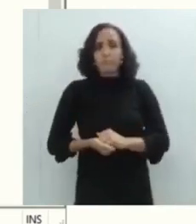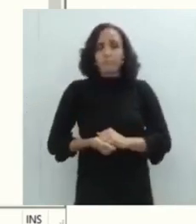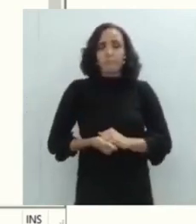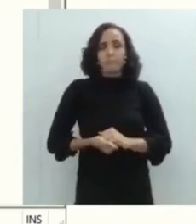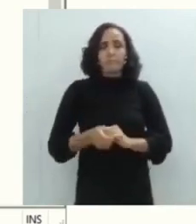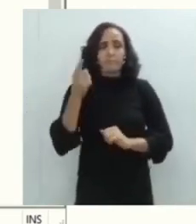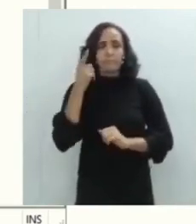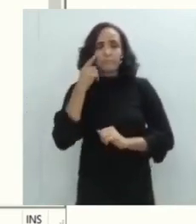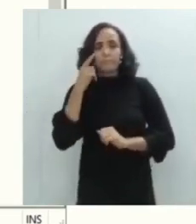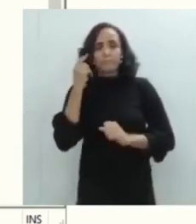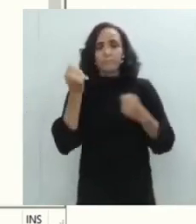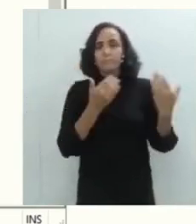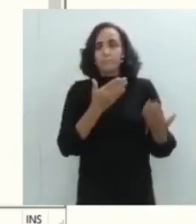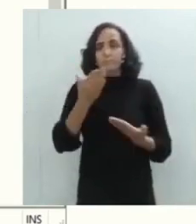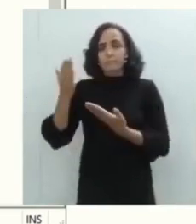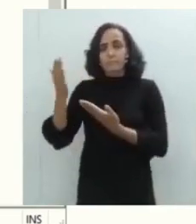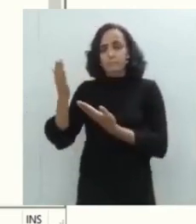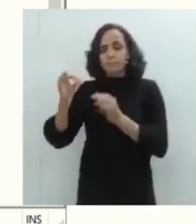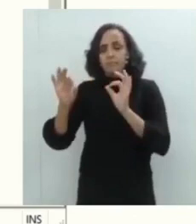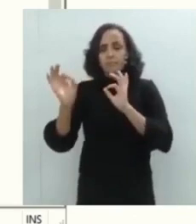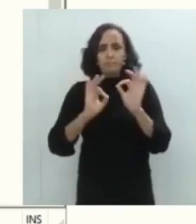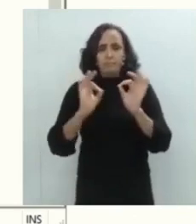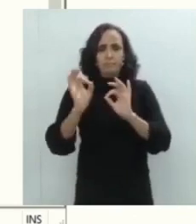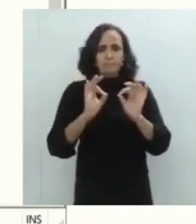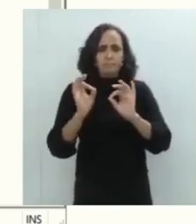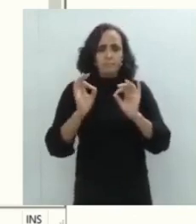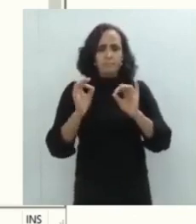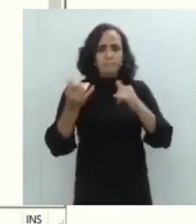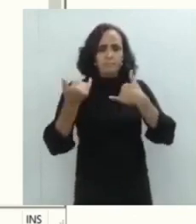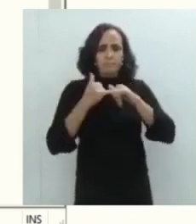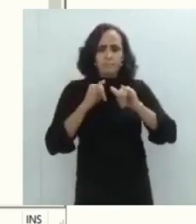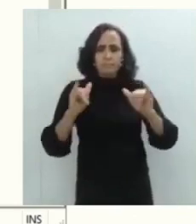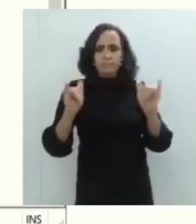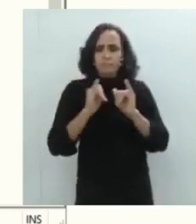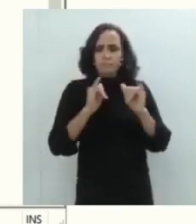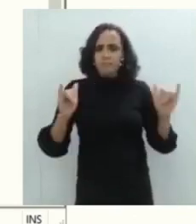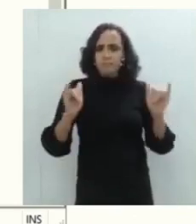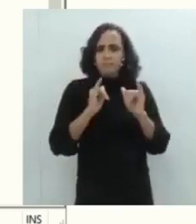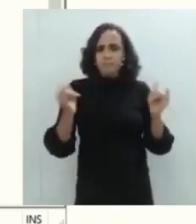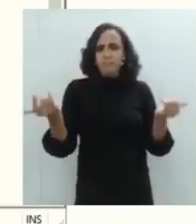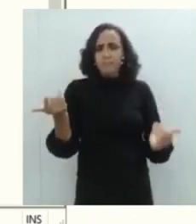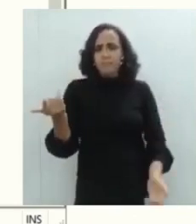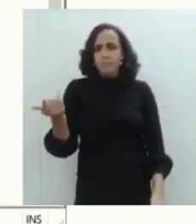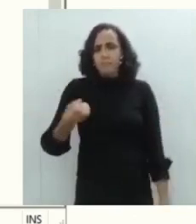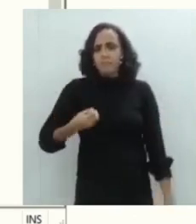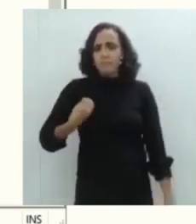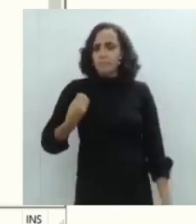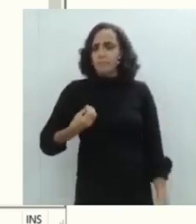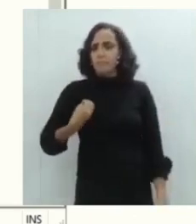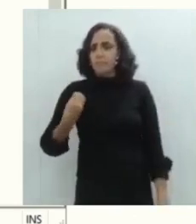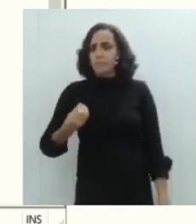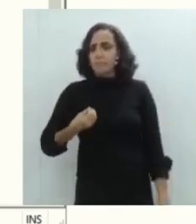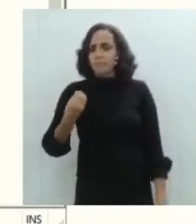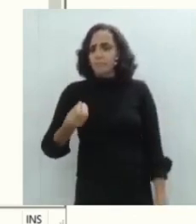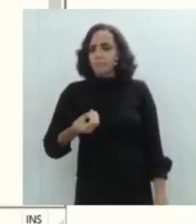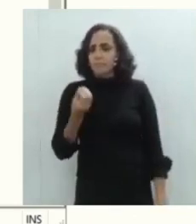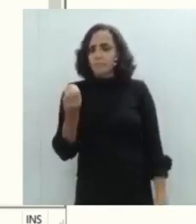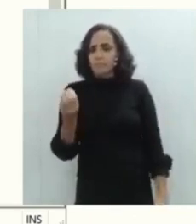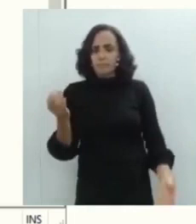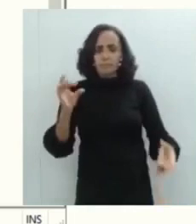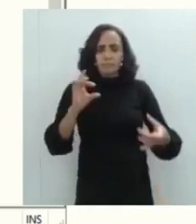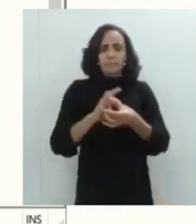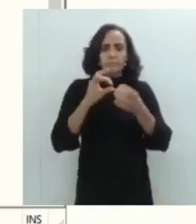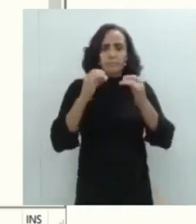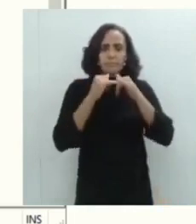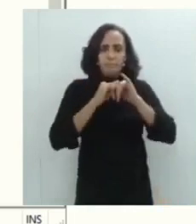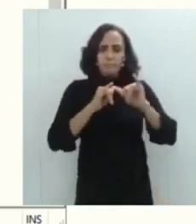while, né? Que ele faz um loop de informações enquanto existir uma condição ou uma